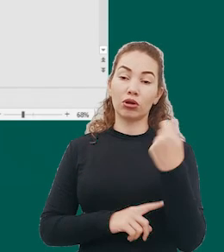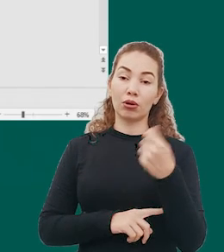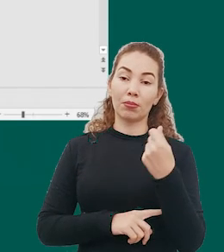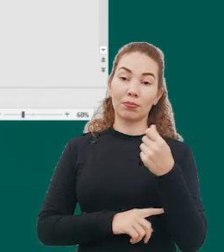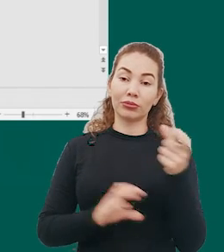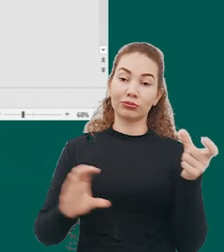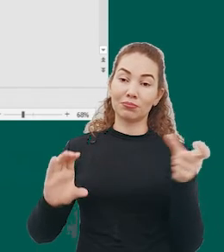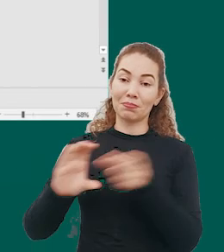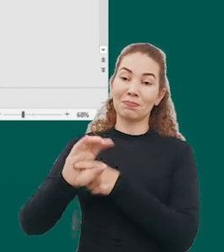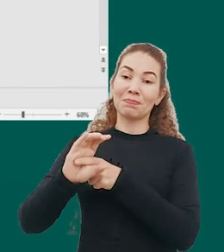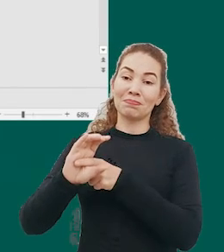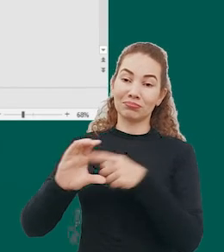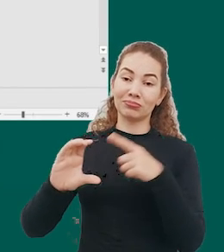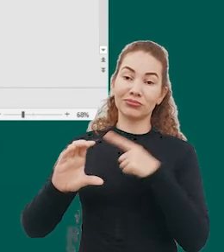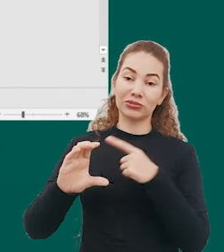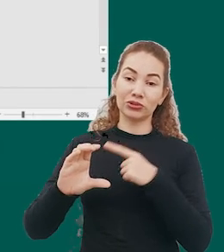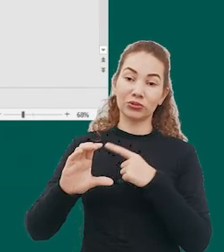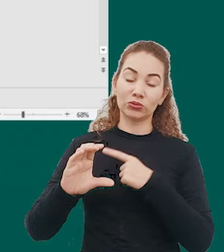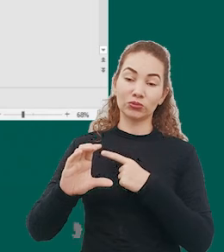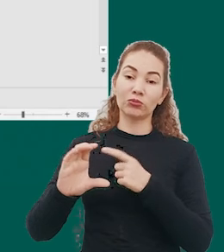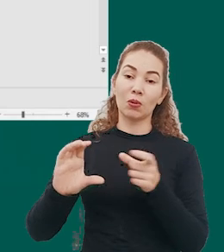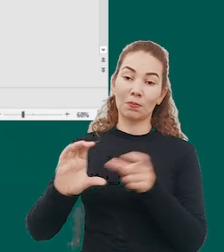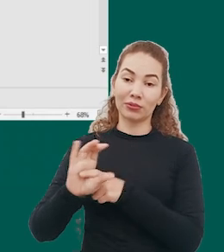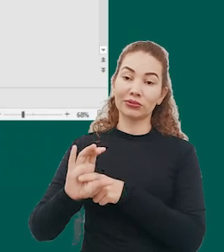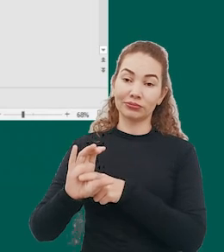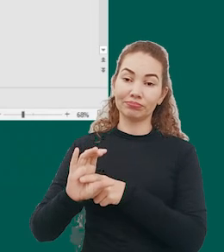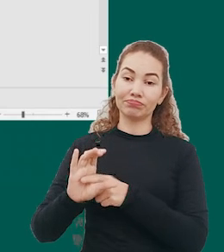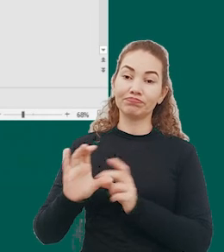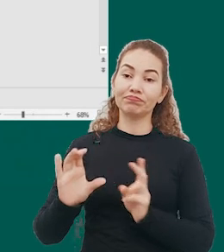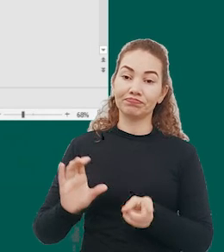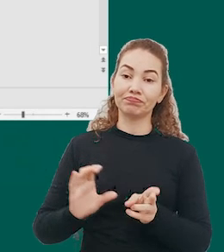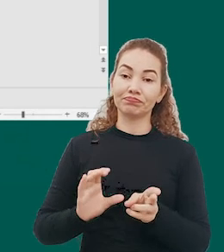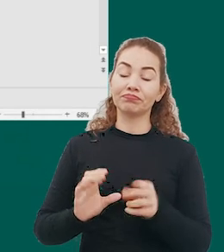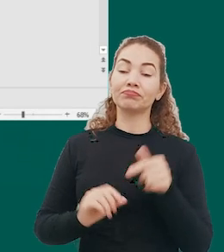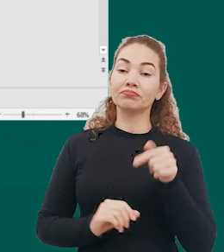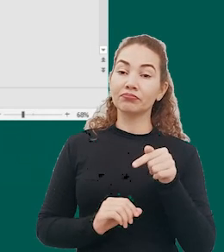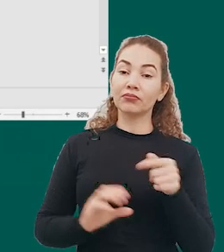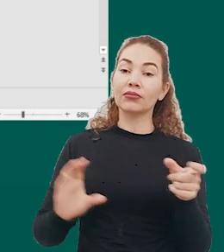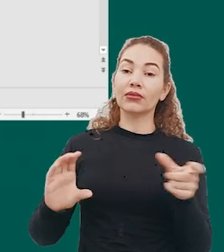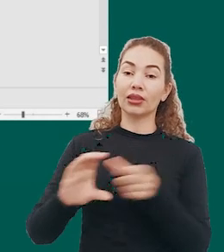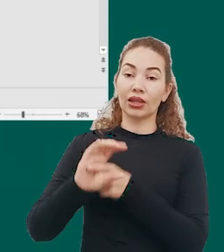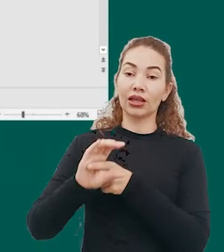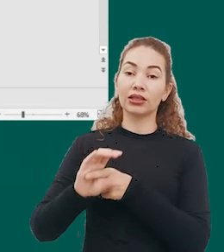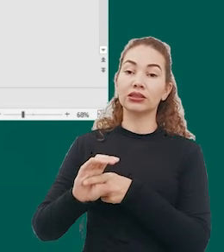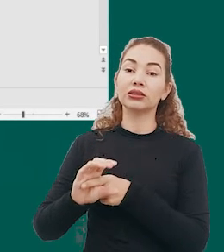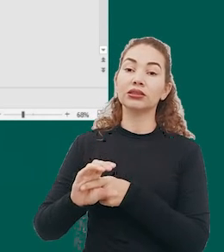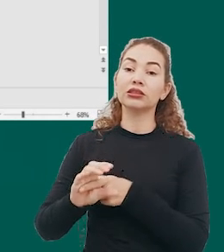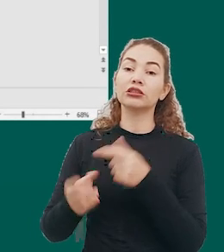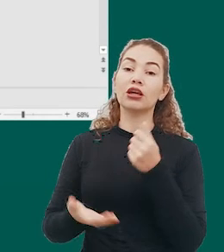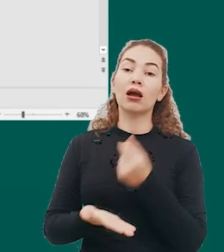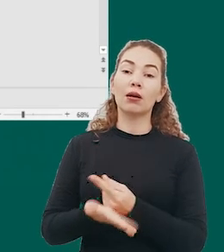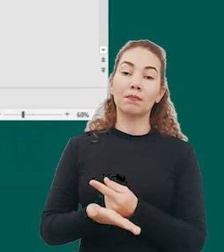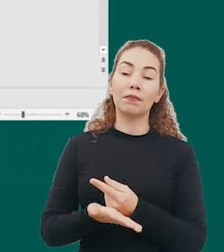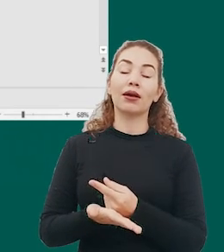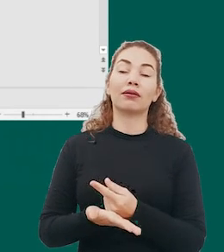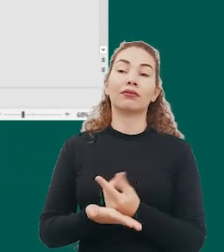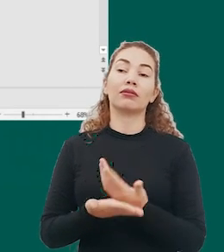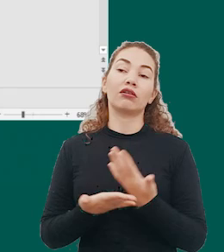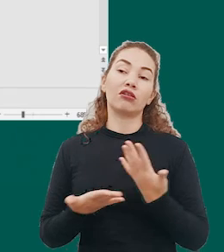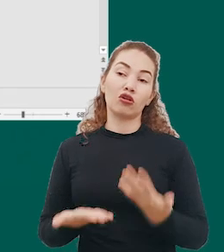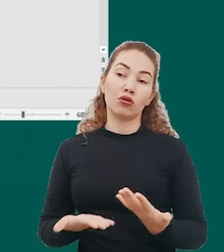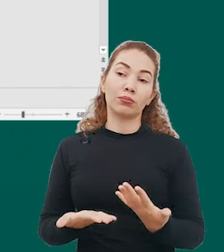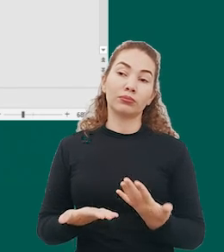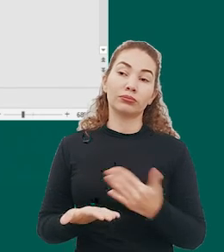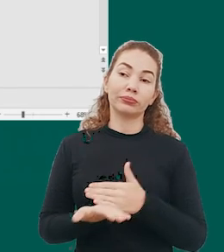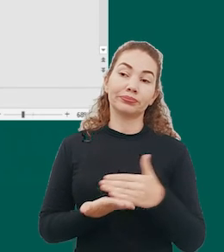uma dívida que está se constituindo, certo? E essa dívida vai ser paga geralmente